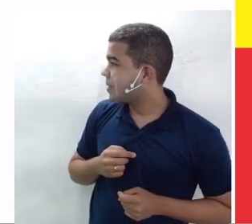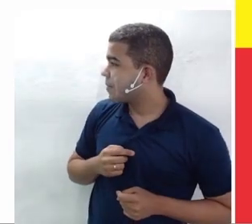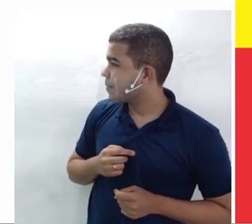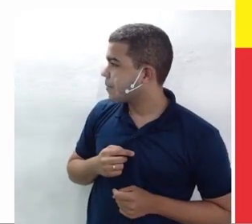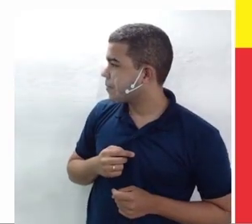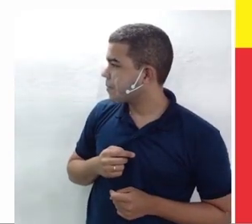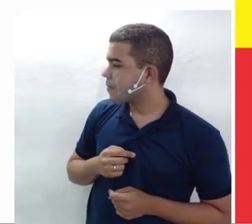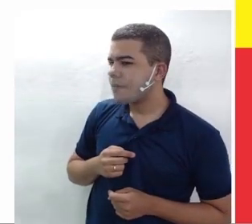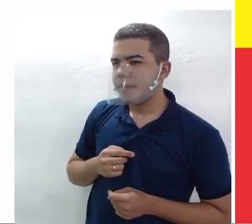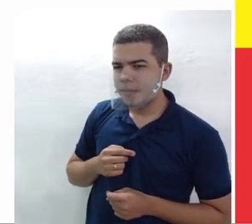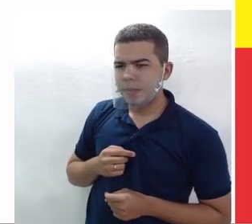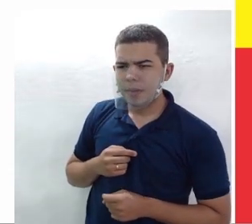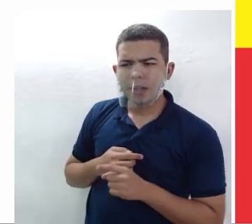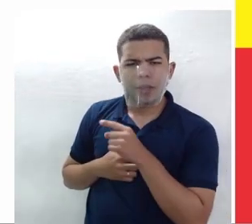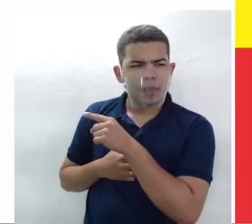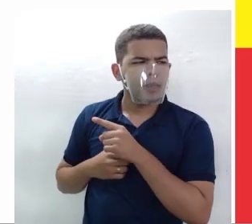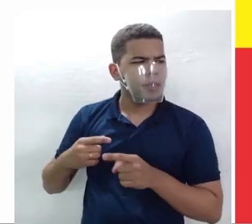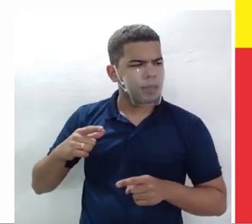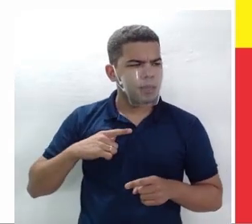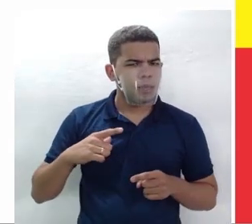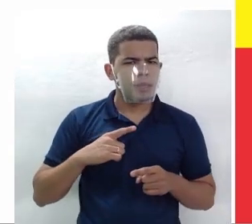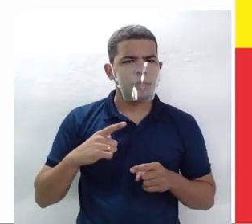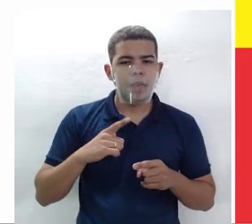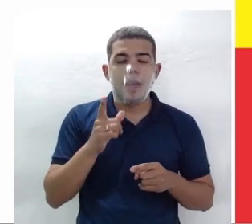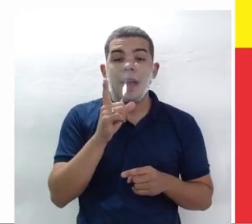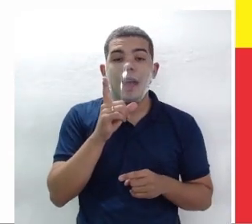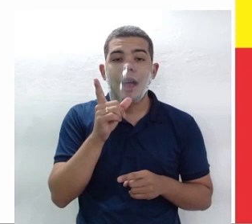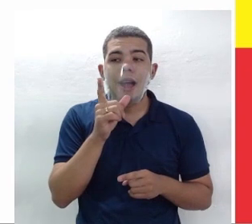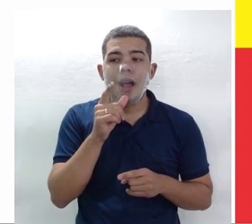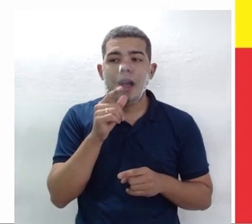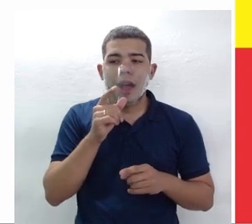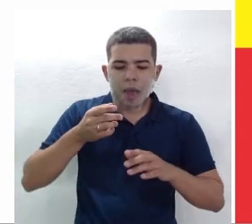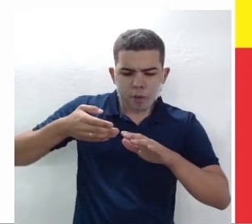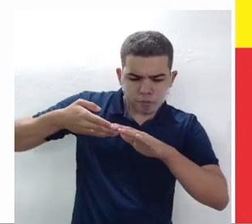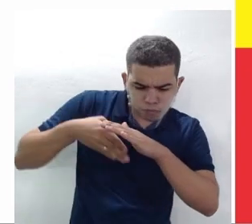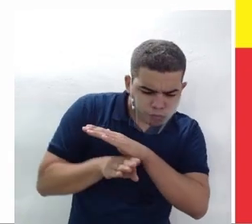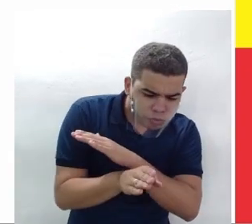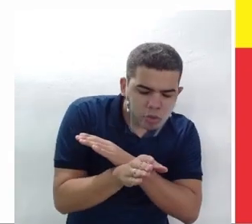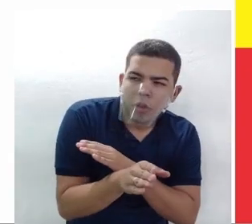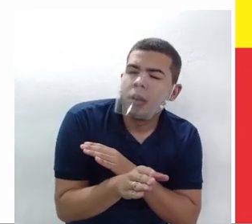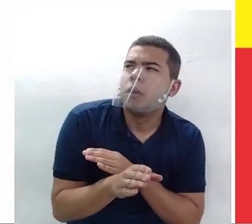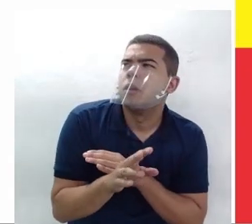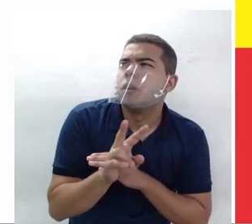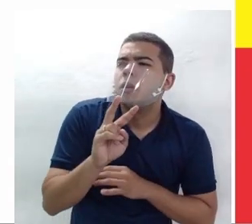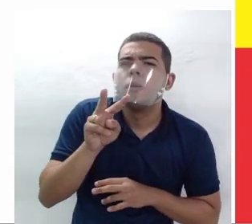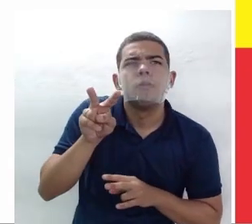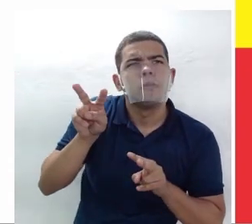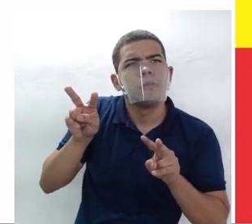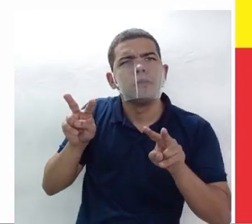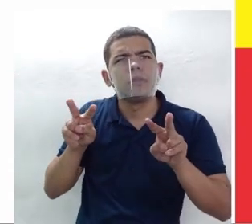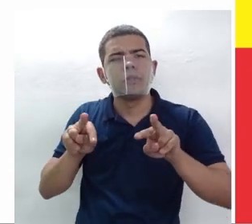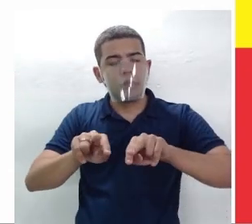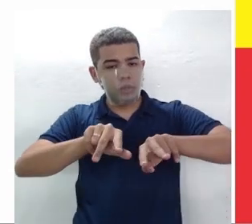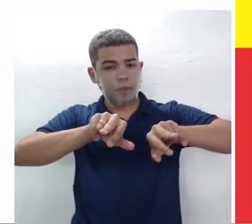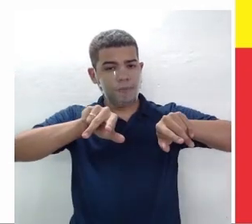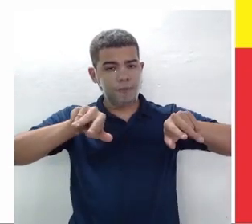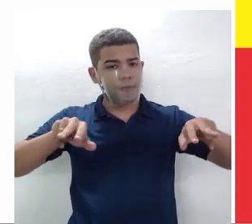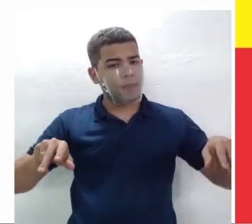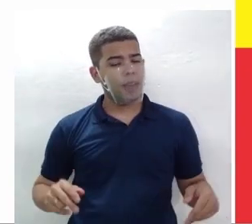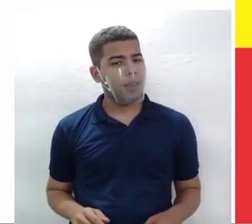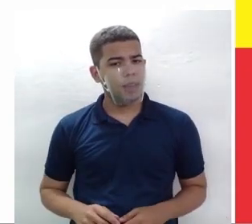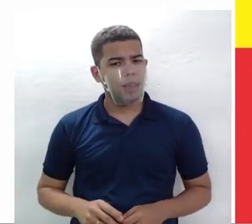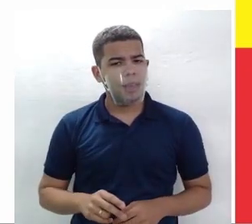uma imagem de um ecossistema aquático onde você pode observar que tem diversas espécies